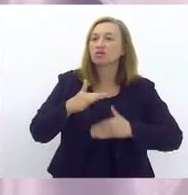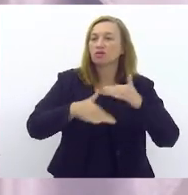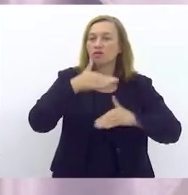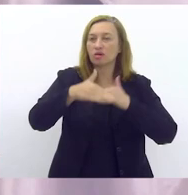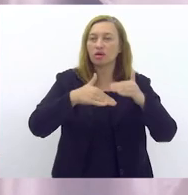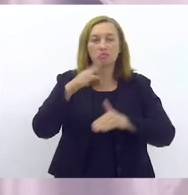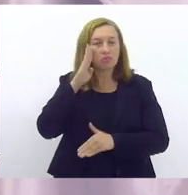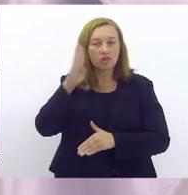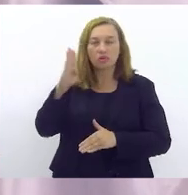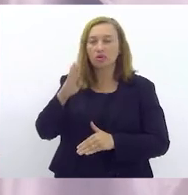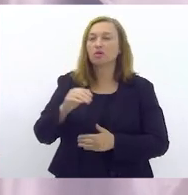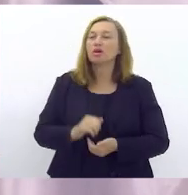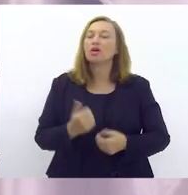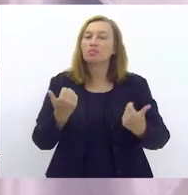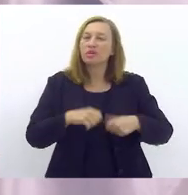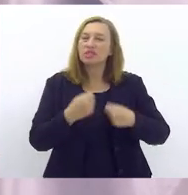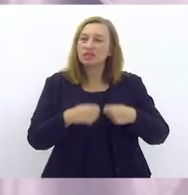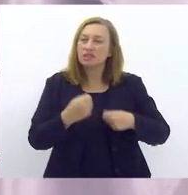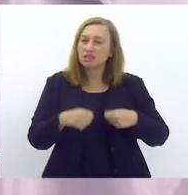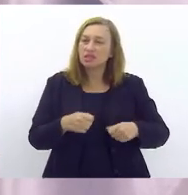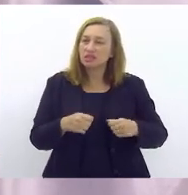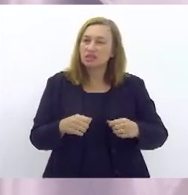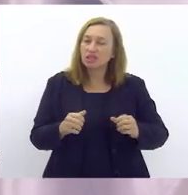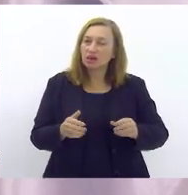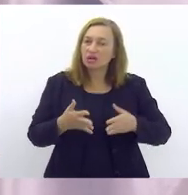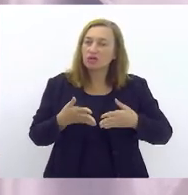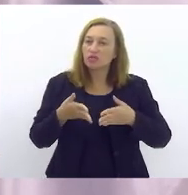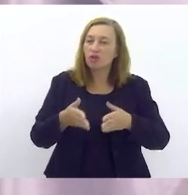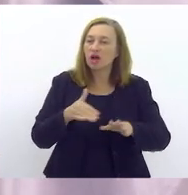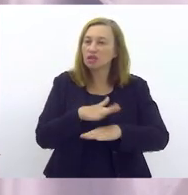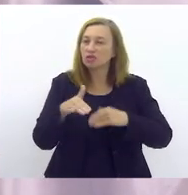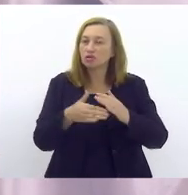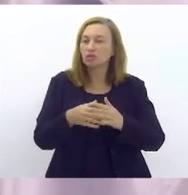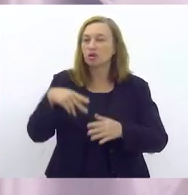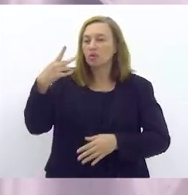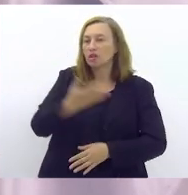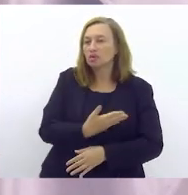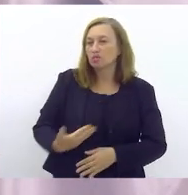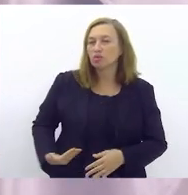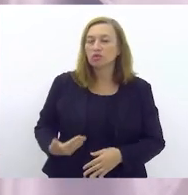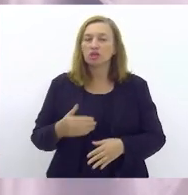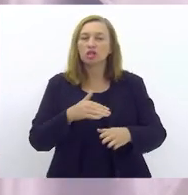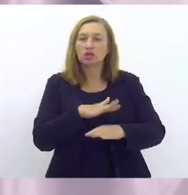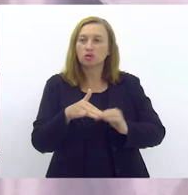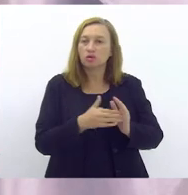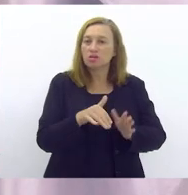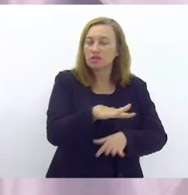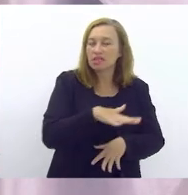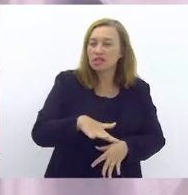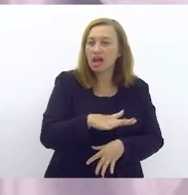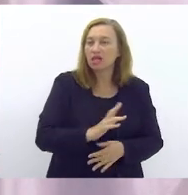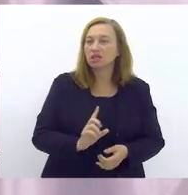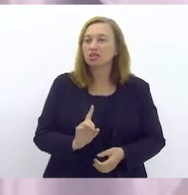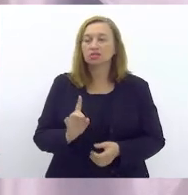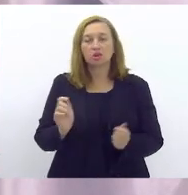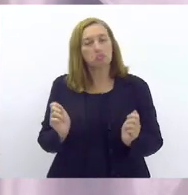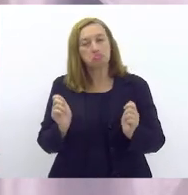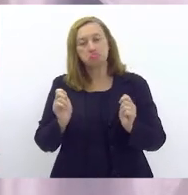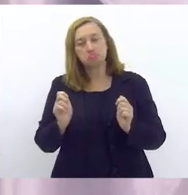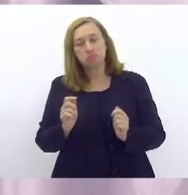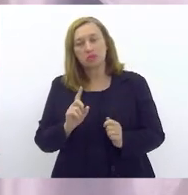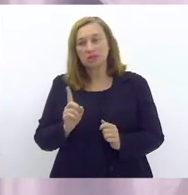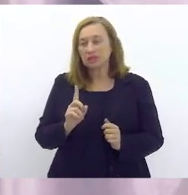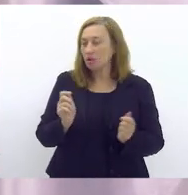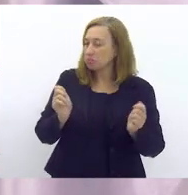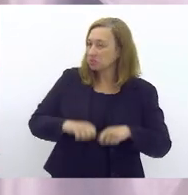brasileiro, precisa estar no centro de todas as políticas públicas, de todas as áreas. E isso não será possível